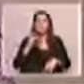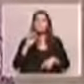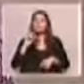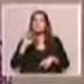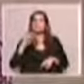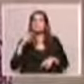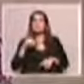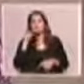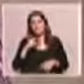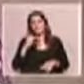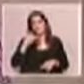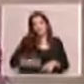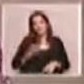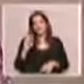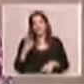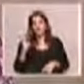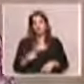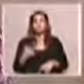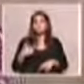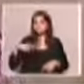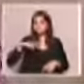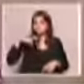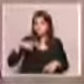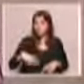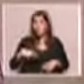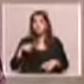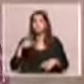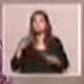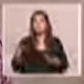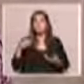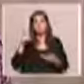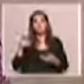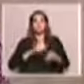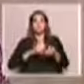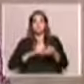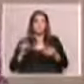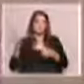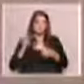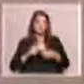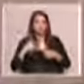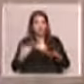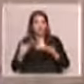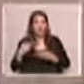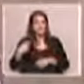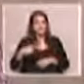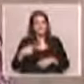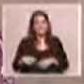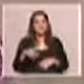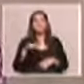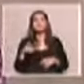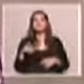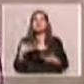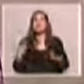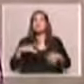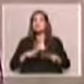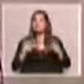outubro. Como sabe, a Pessoa Portugal é a nossa parceira aqui no Sociedade Civil. Vamos conversar com o Presidente da Pessoa Portugal, mas antes